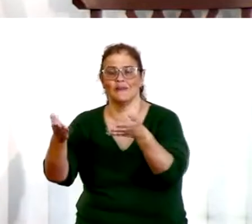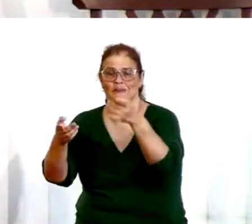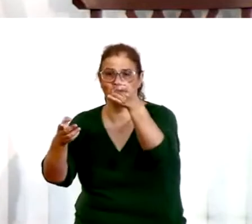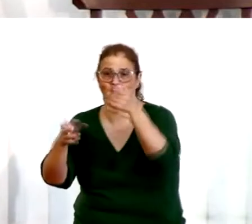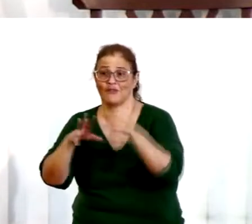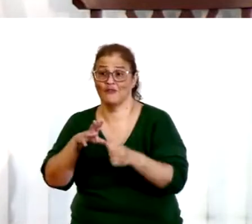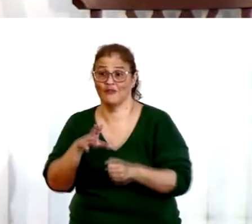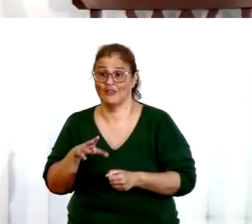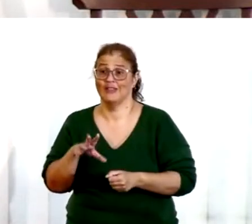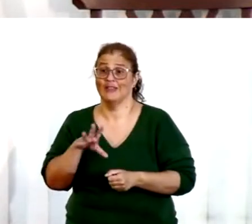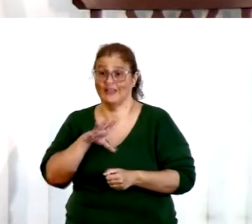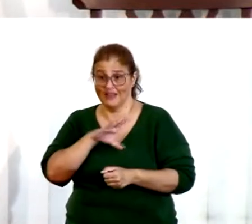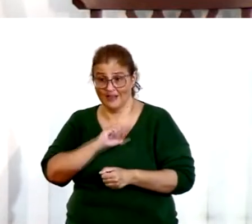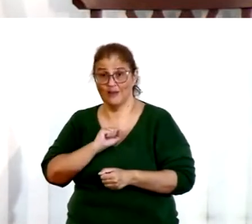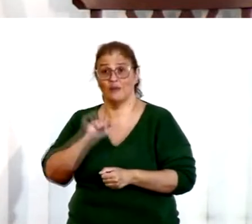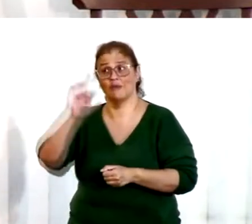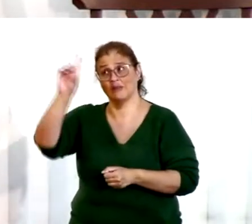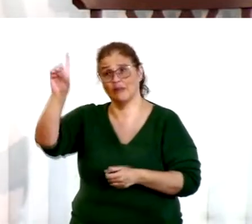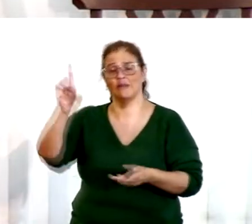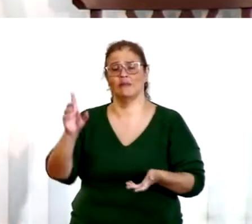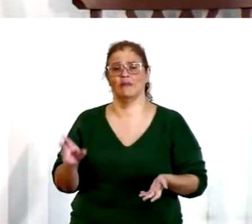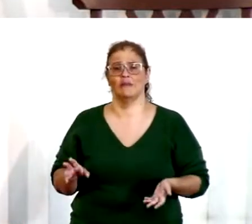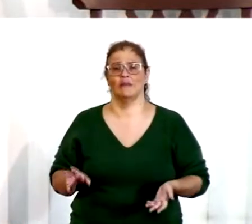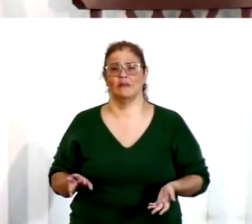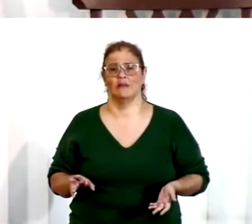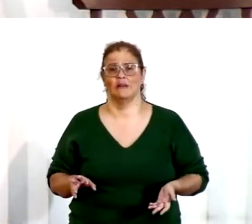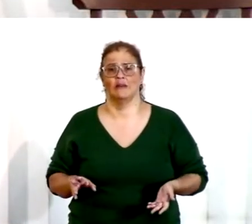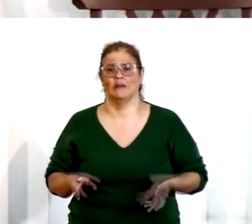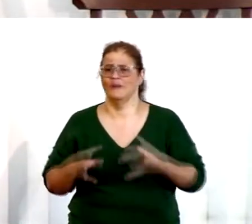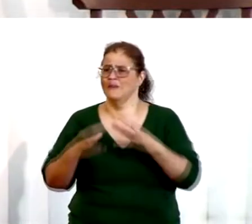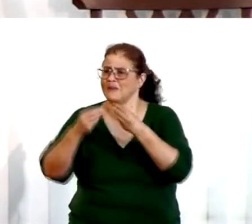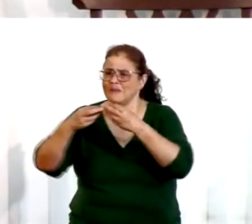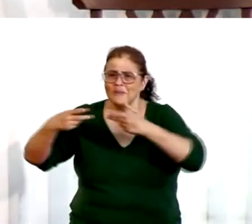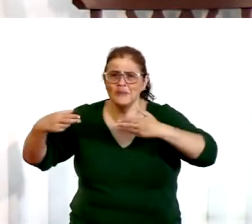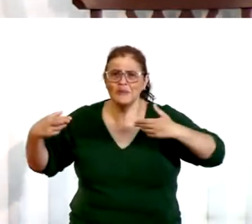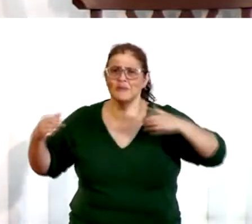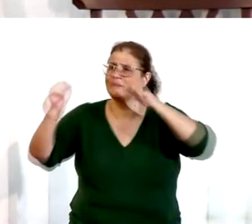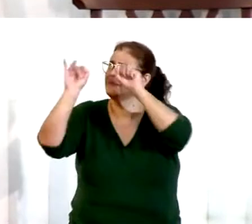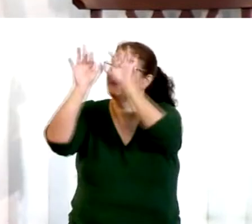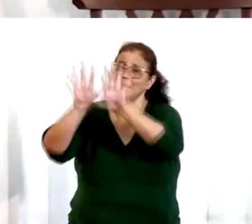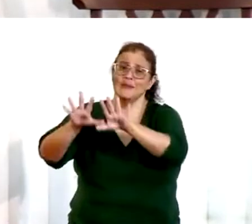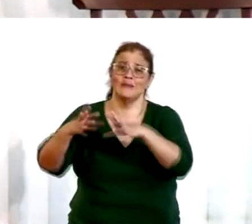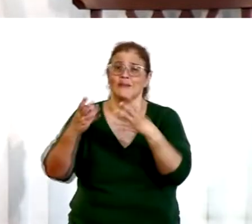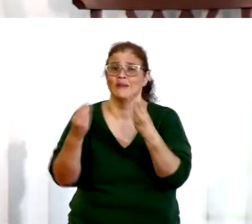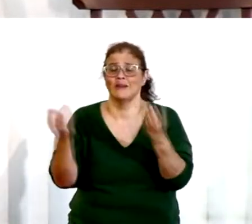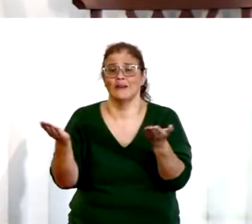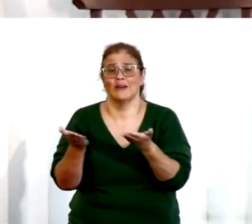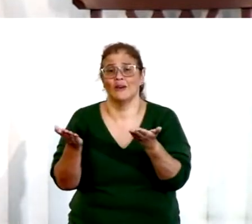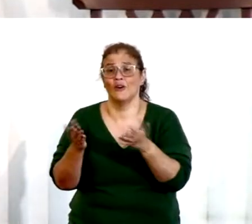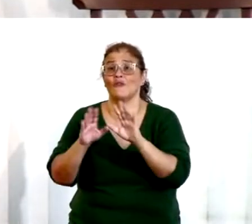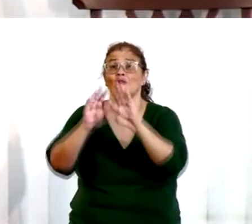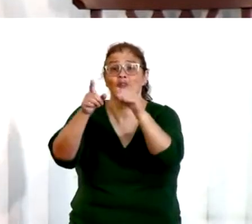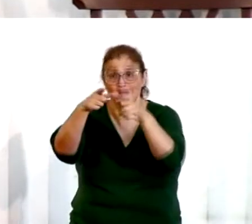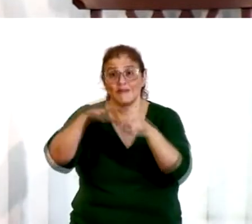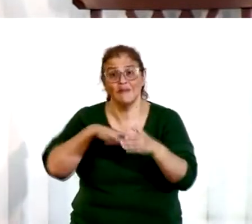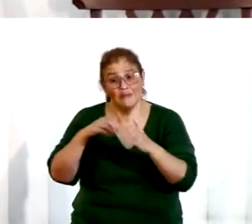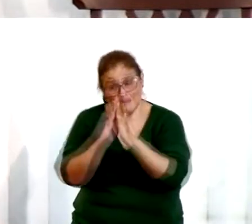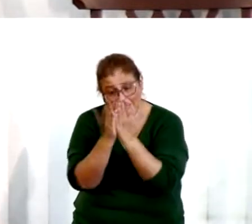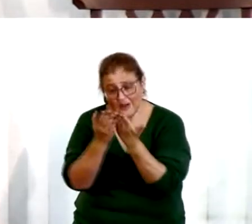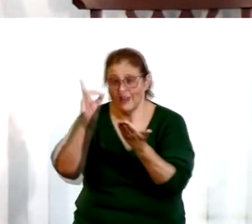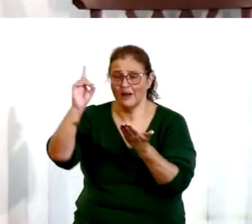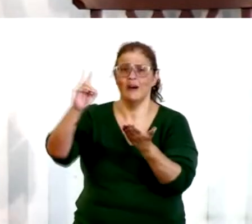adoravam a Deus, vocês tinham seus ídolos, vocês tinham muitas outras coisas, mas agora vocês têm Jesus Cristo, vocês têm a palavra e vocês